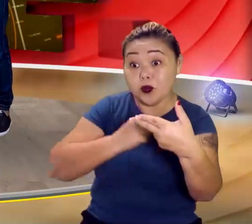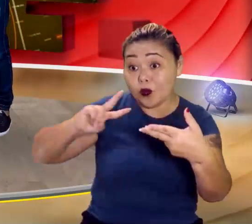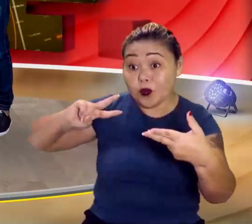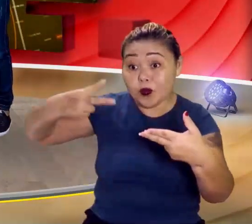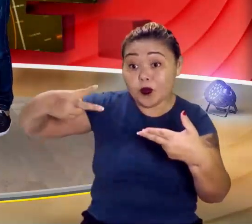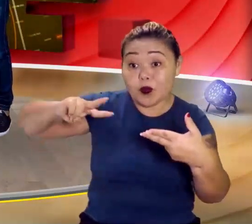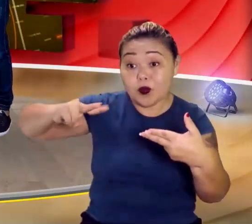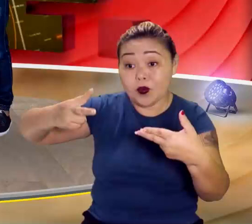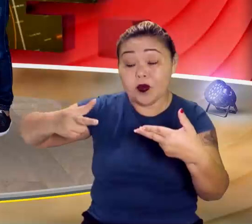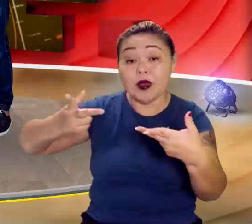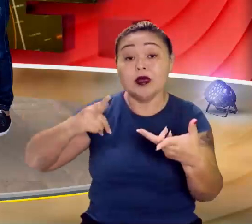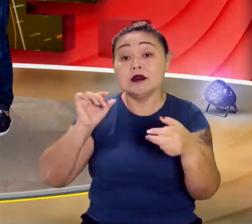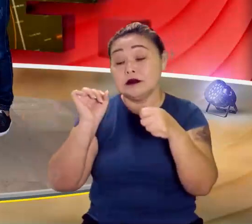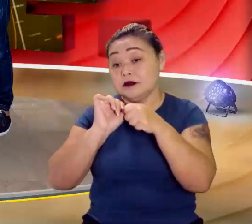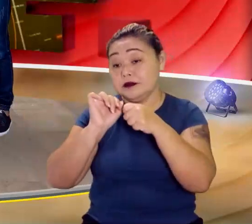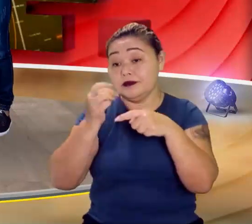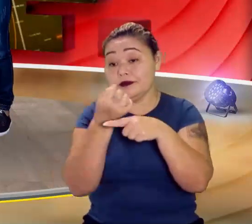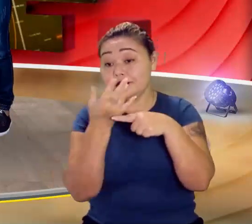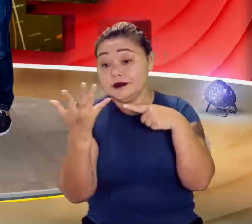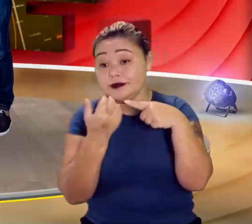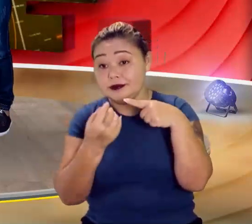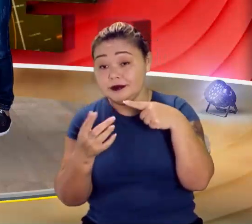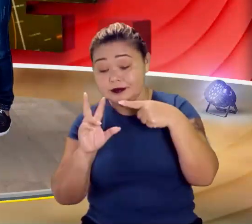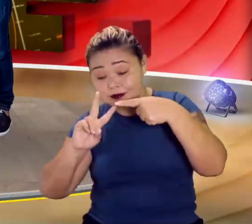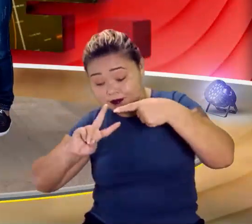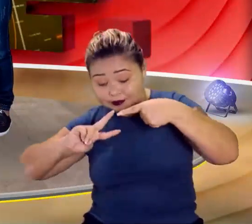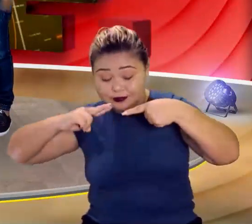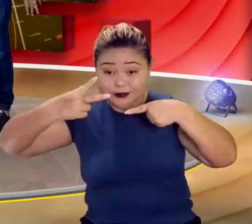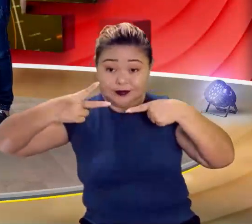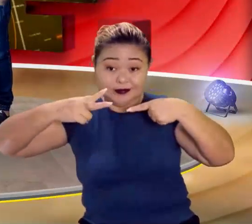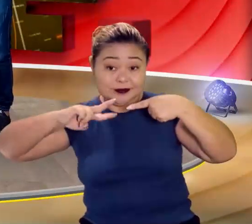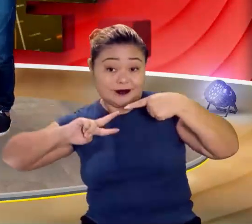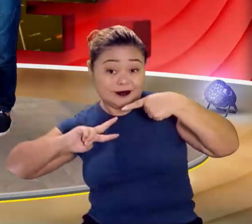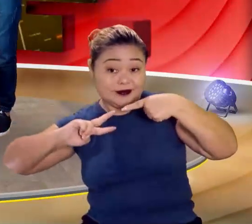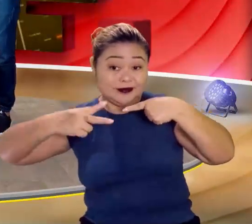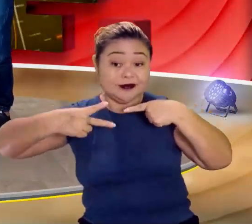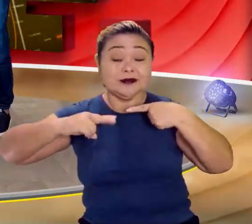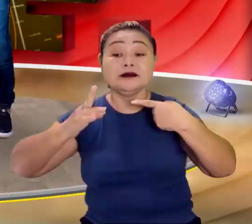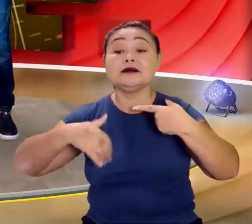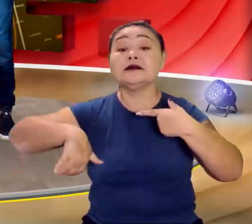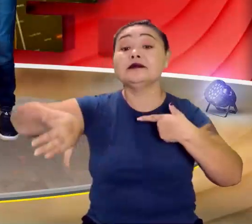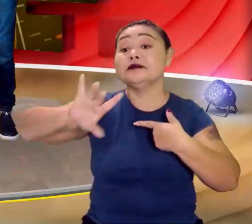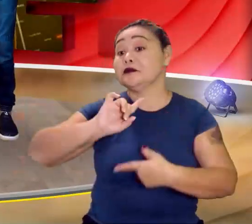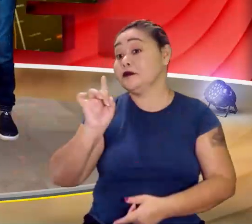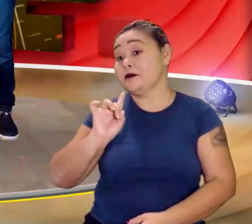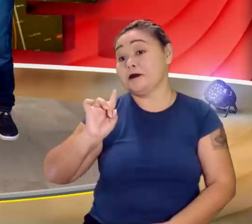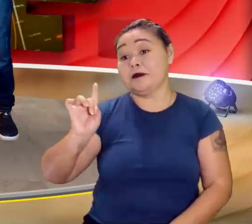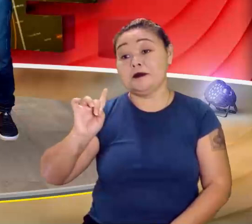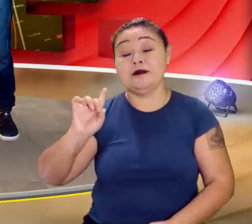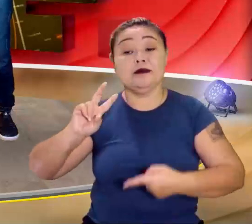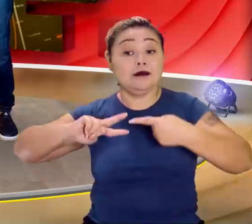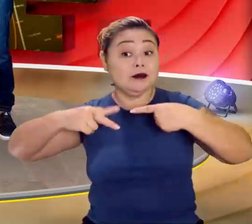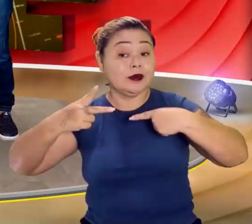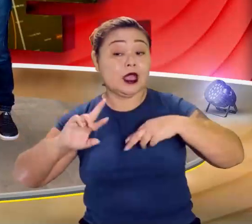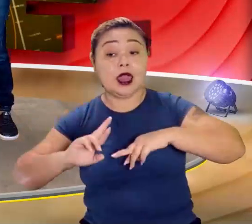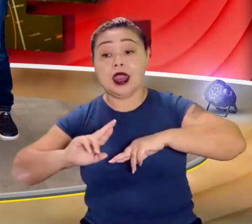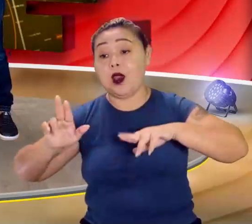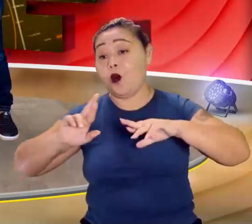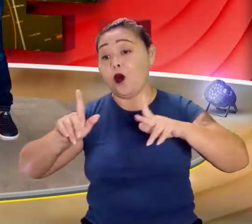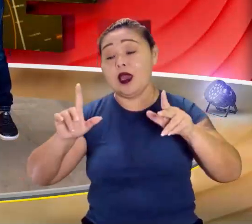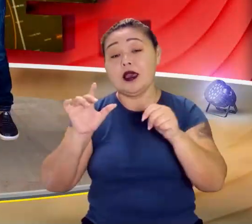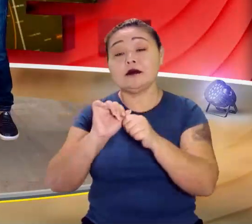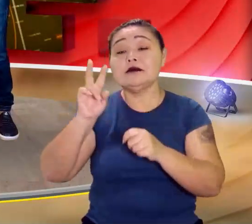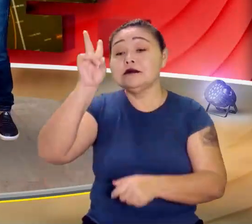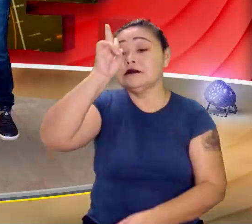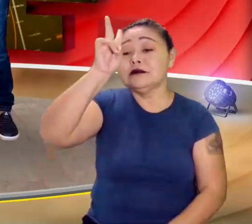então faz igual da fração lá, né? Que a gente inverte a base e tal. Dá pra também inverter. Gente, só que não, a operação inversa não é isso, né? Então